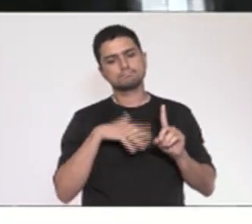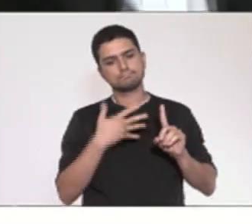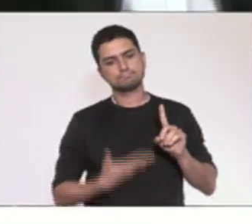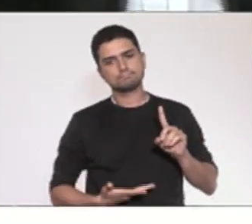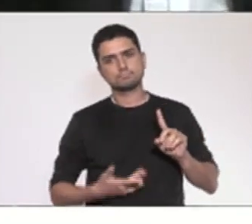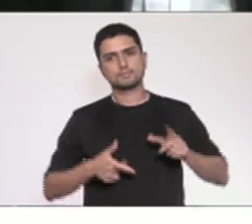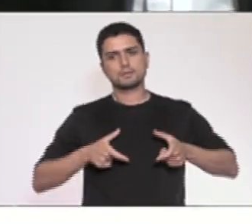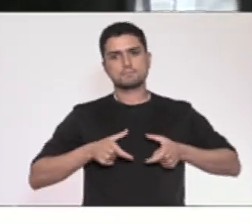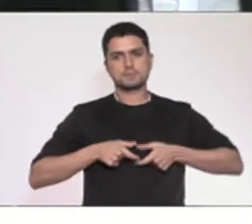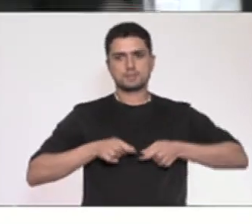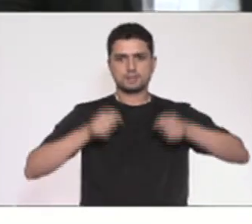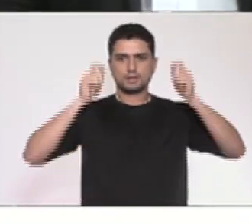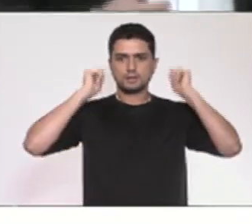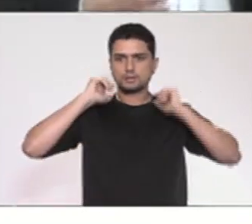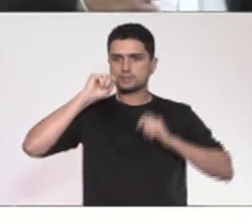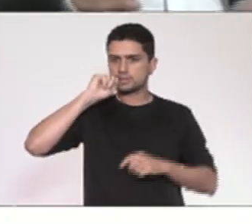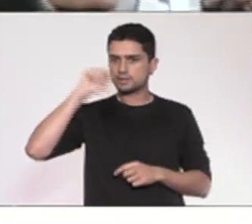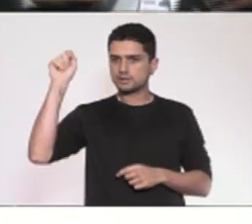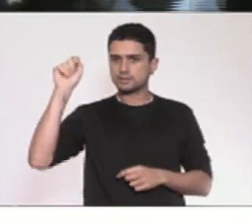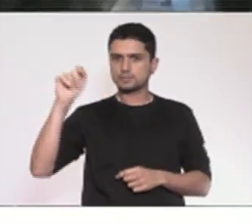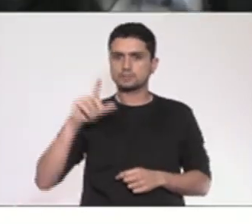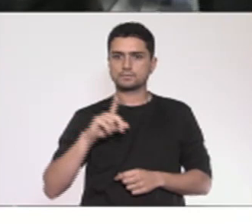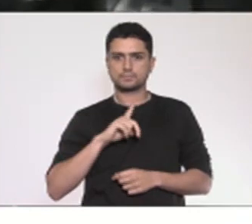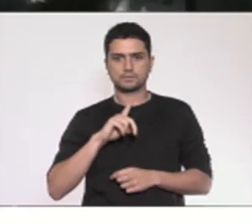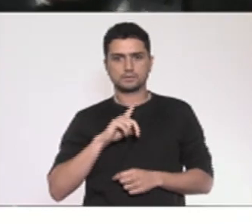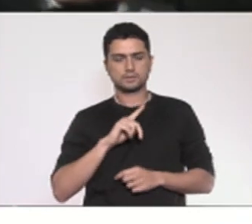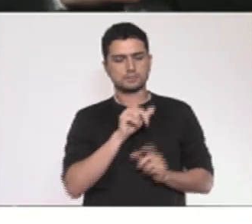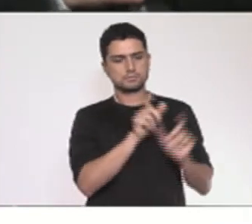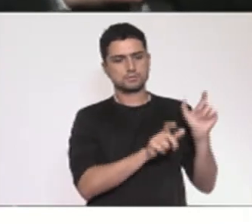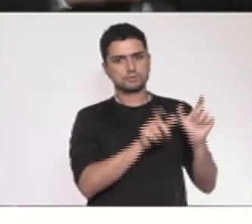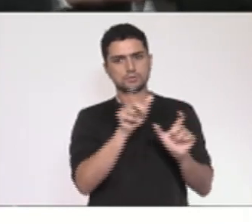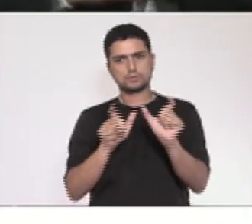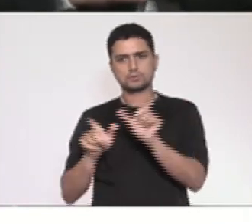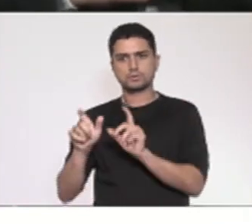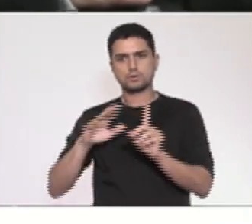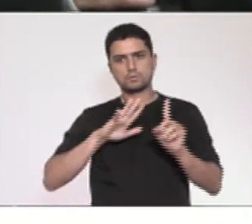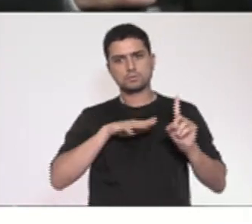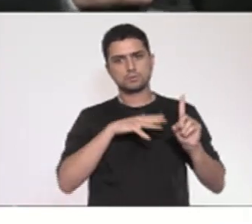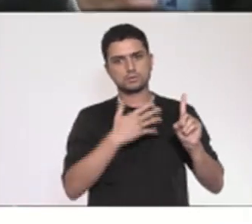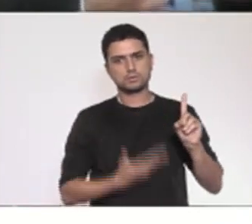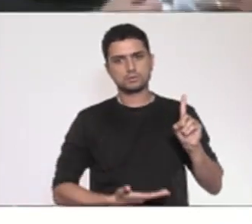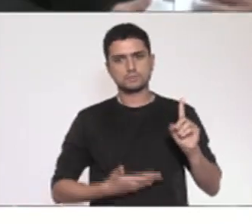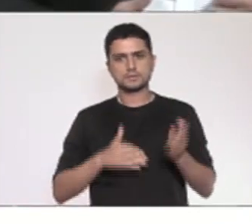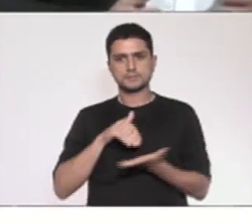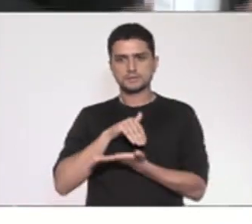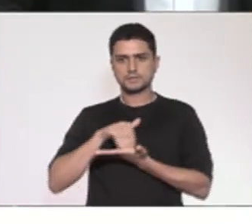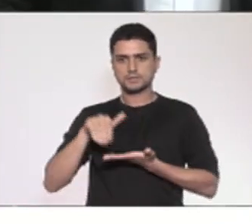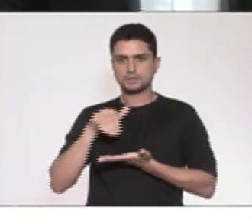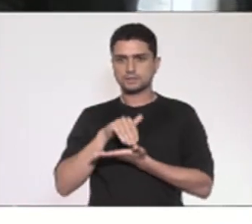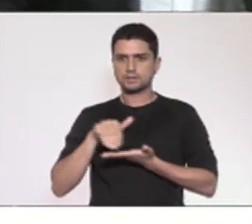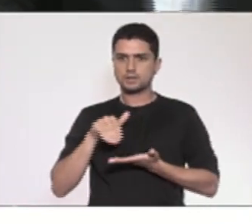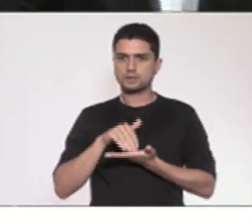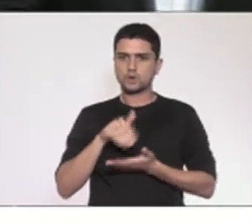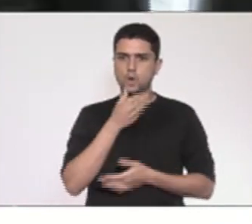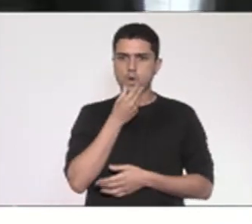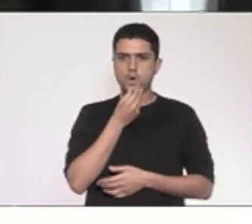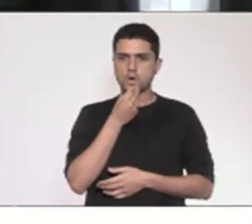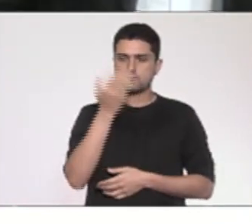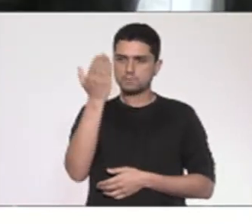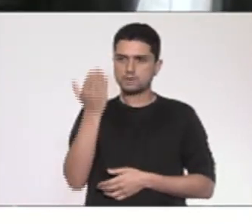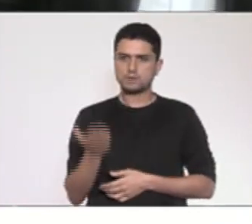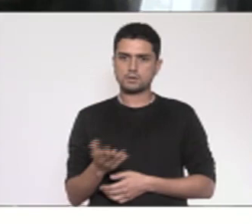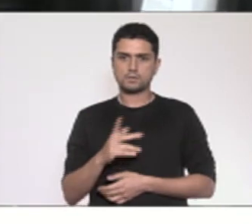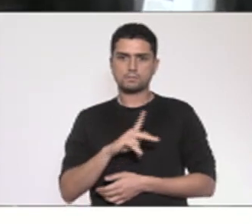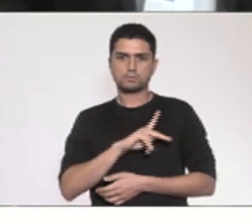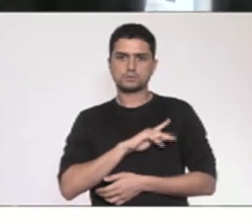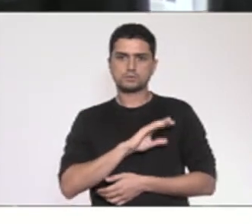Tiradentes aos homenageados, secretário, excelentíssimo senhor, secretário da Polícia Civil,